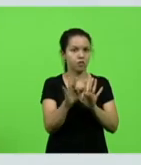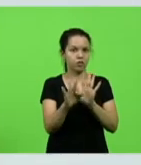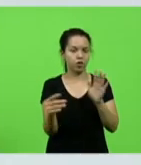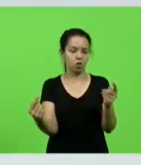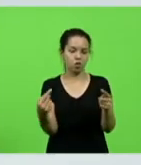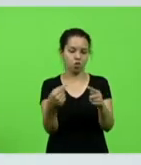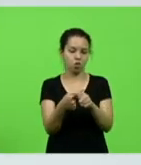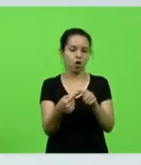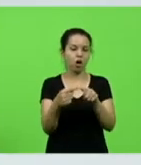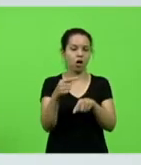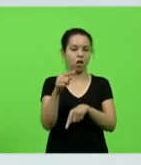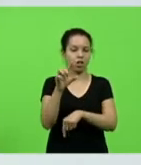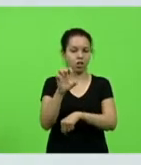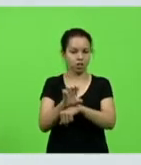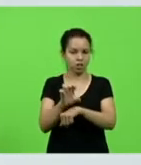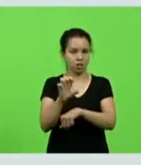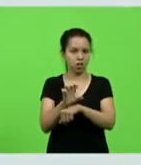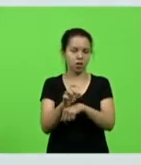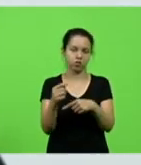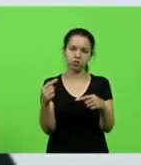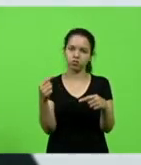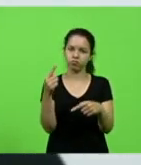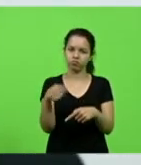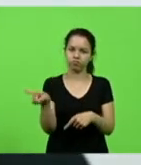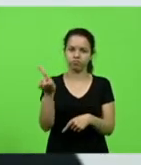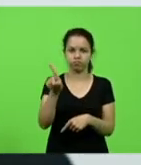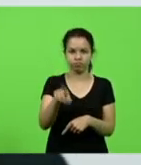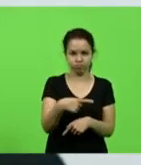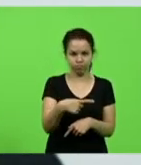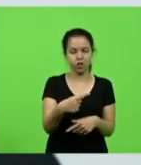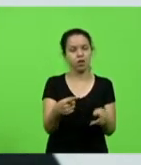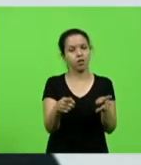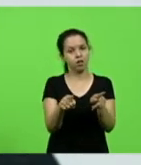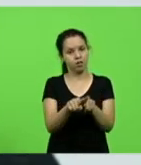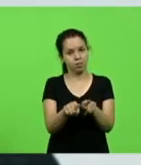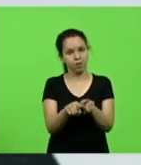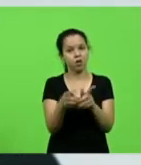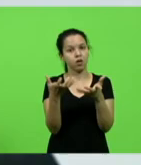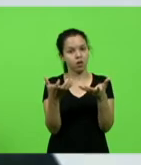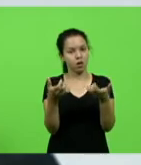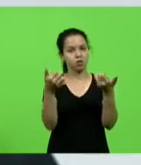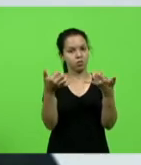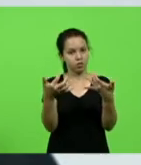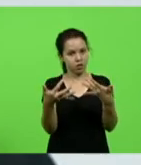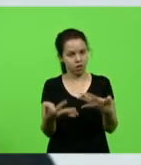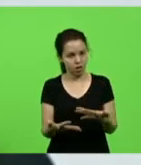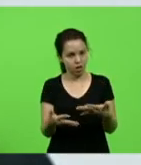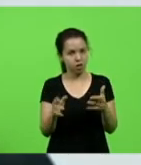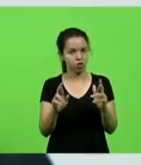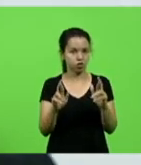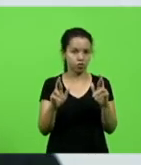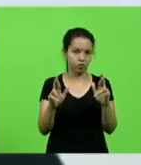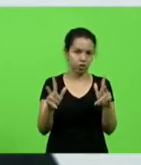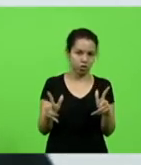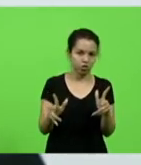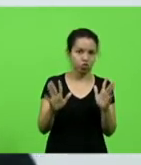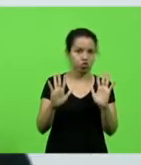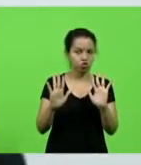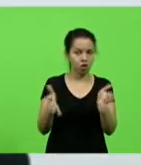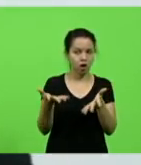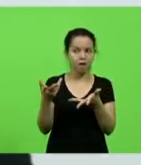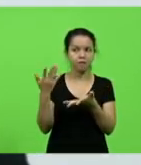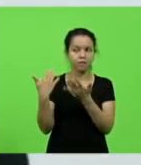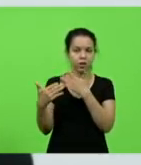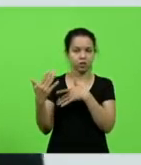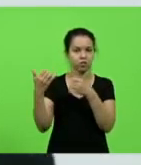estadual deixa de prevalecer. Eu gostaria de dizer também que, diferente do que foi falado, o